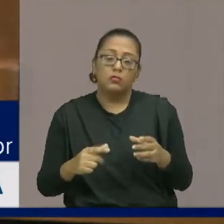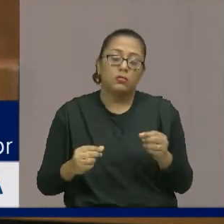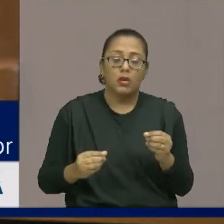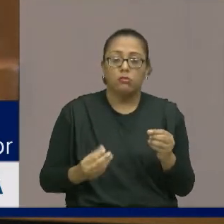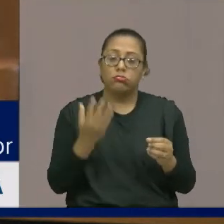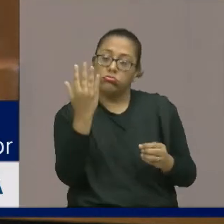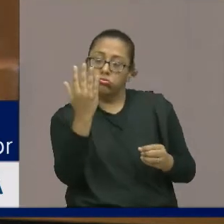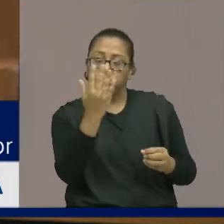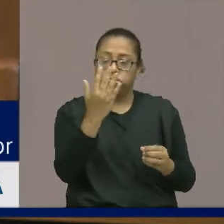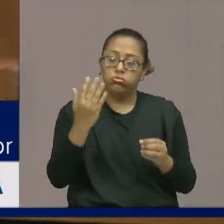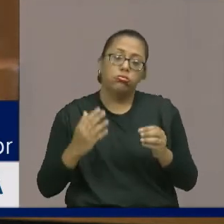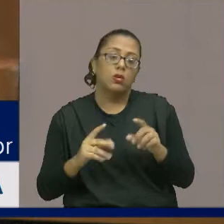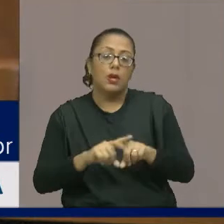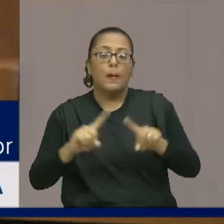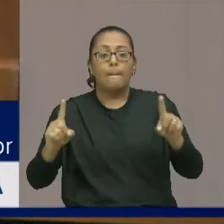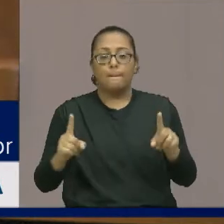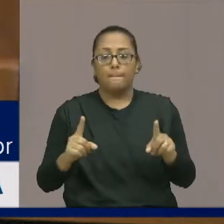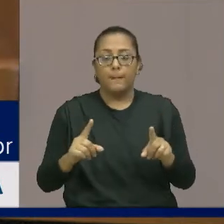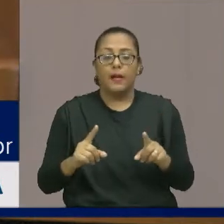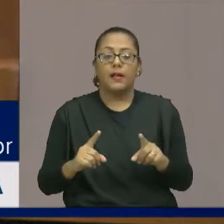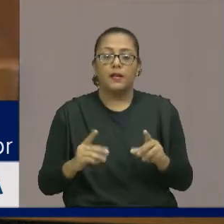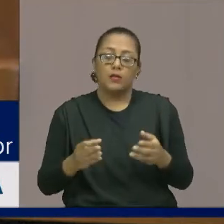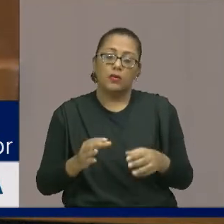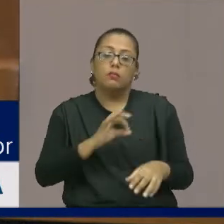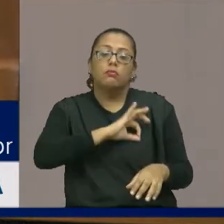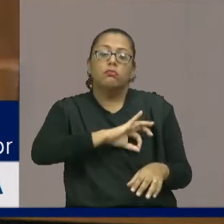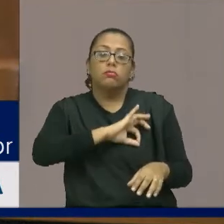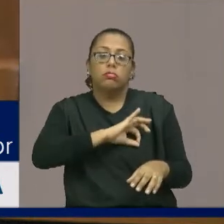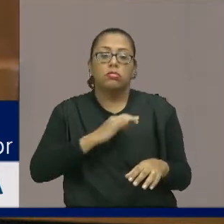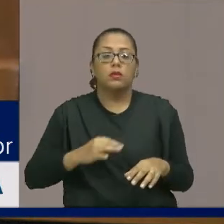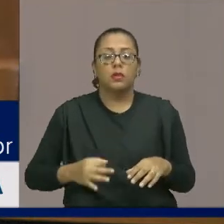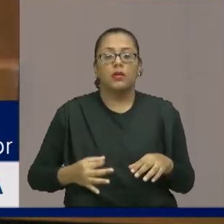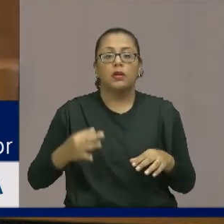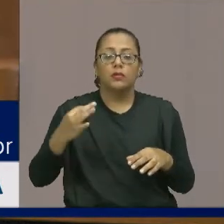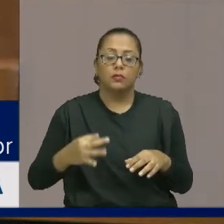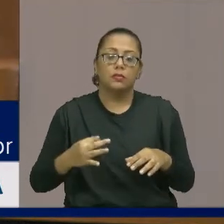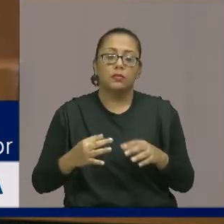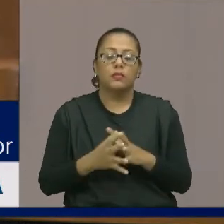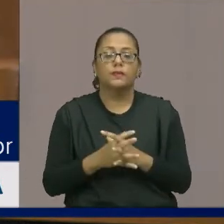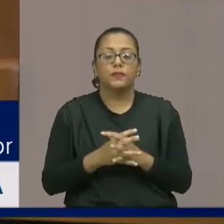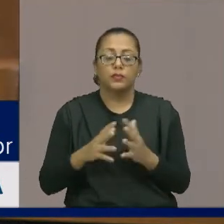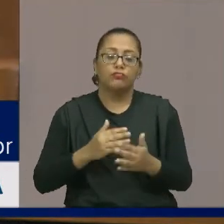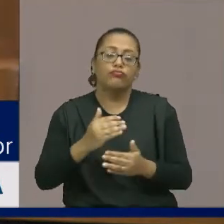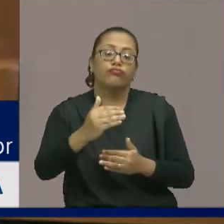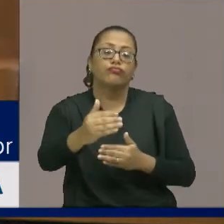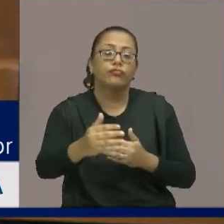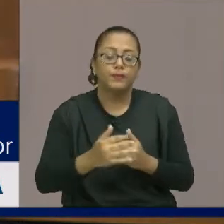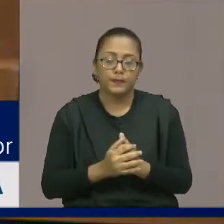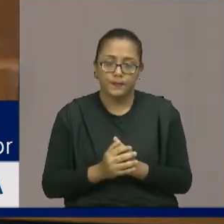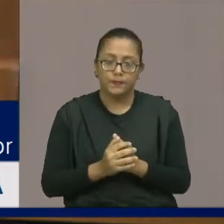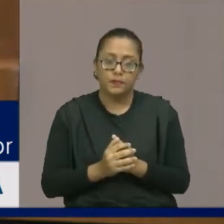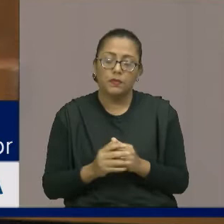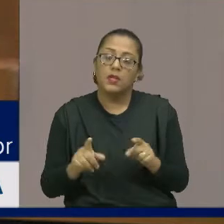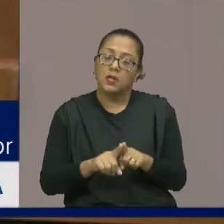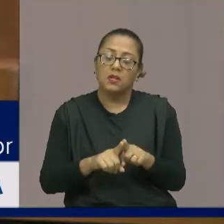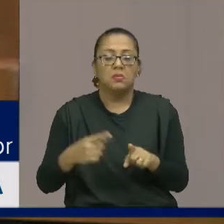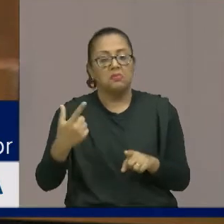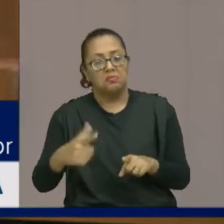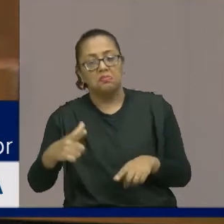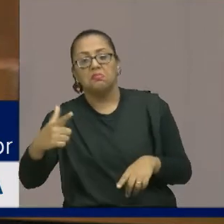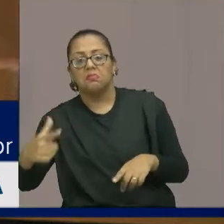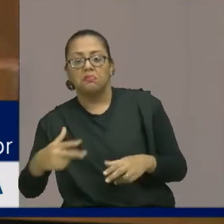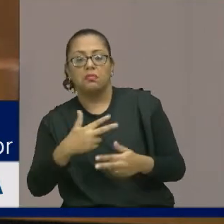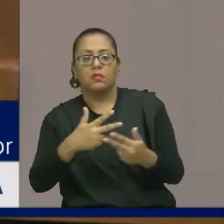municipalidade não tem um teto máximo. Isso a gente fez esse avanço, nós fizemos esse avanço, né? Com vários outros avanços, progressos da